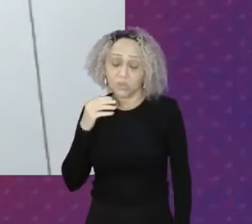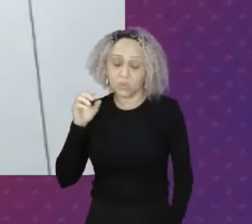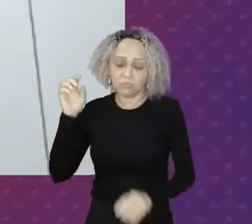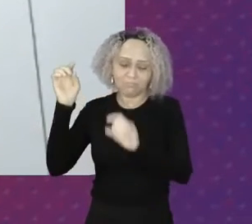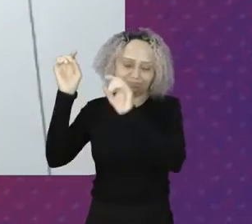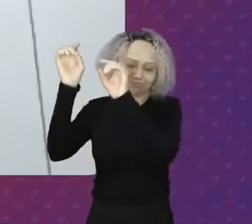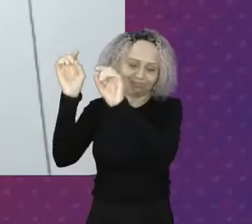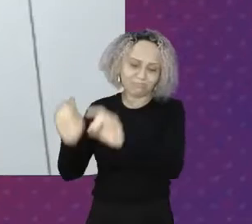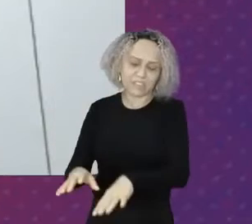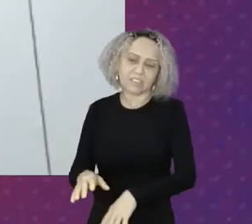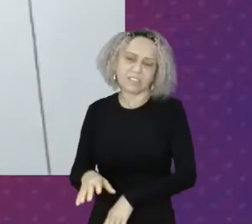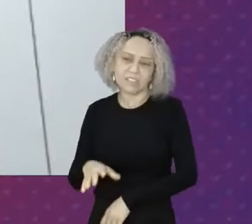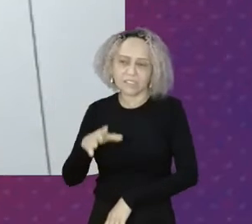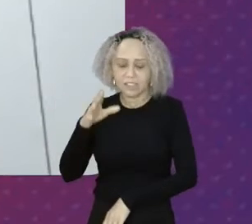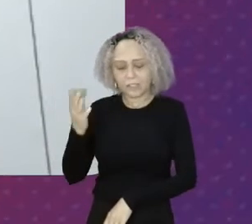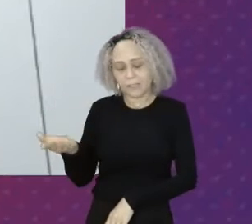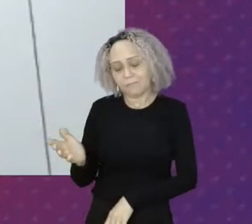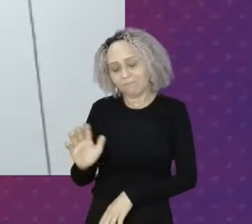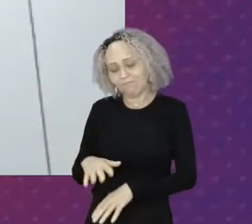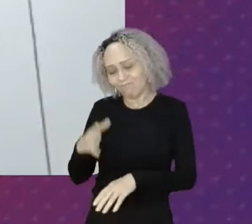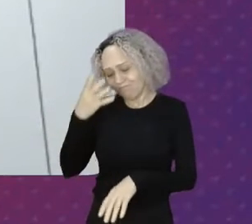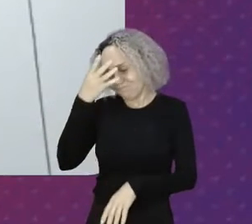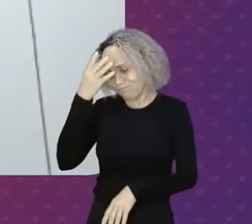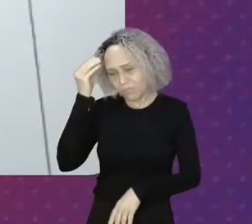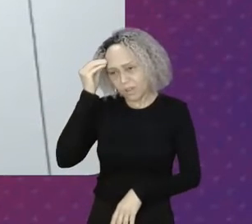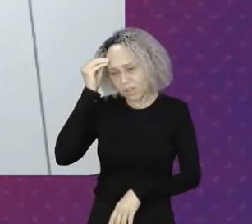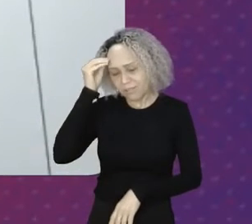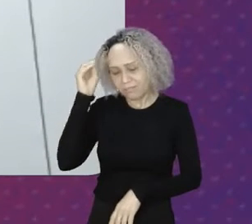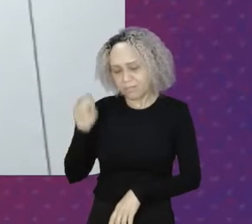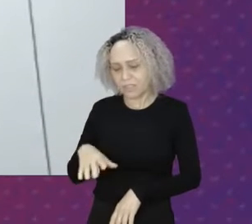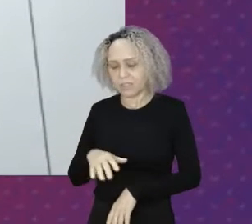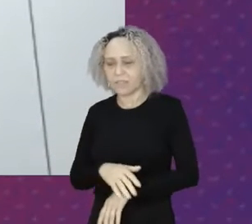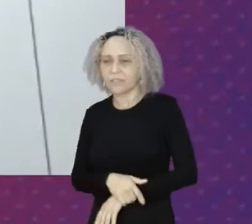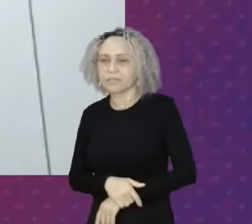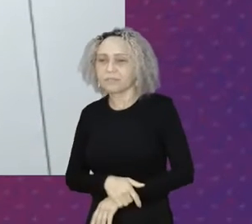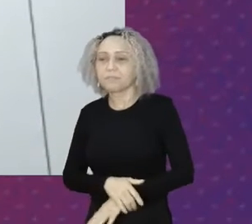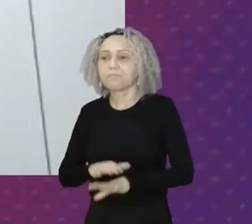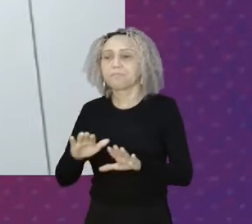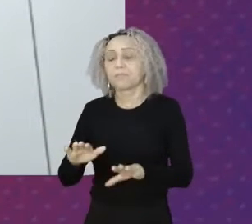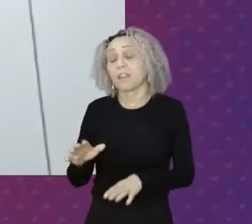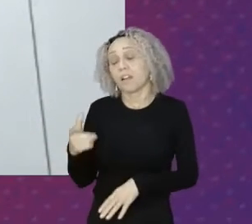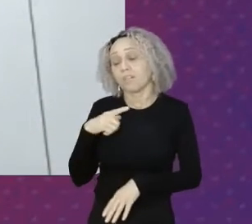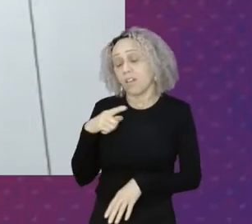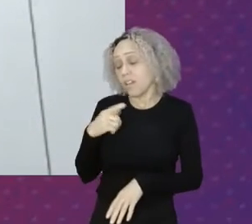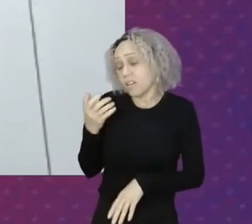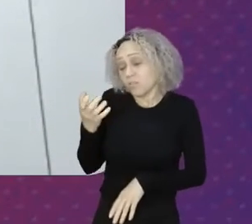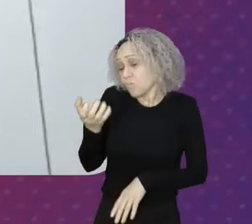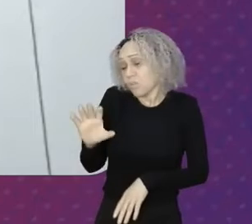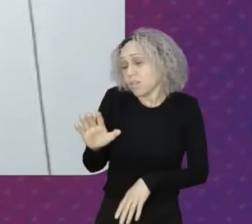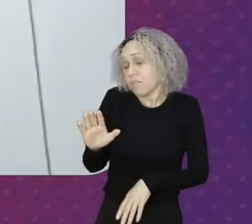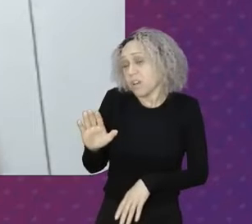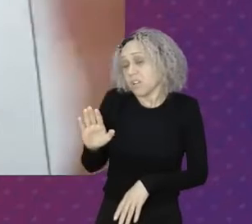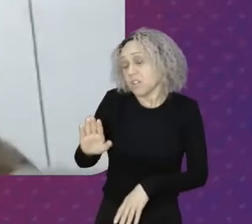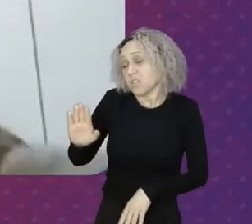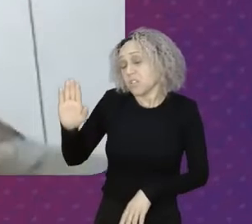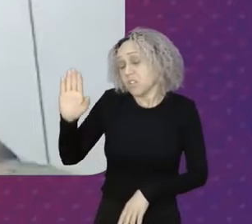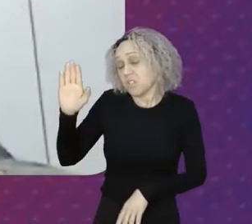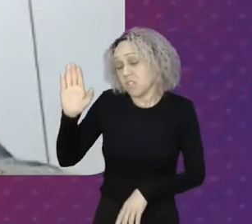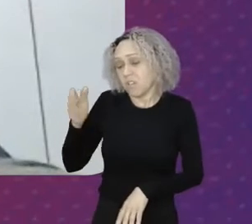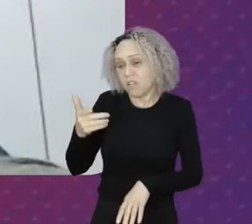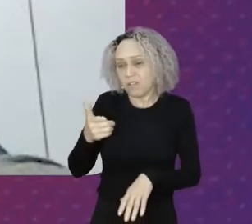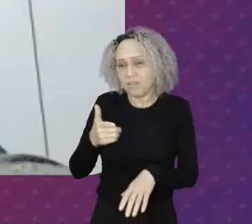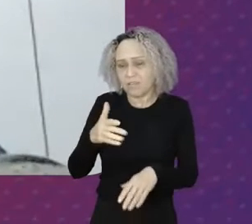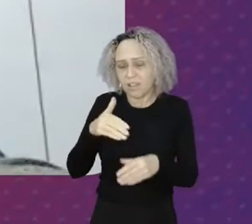de mandatos parlamentares, no caso, uma reeleição a deputada federal. Então, a